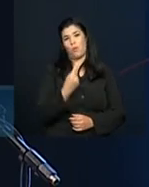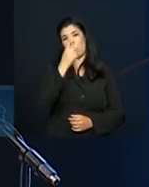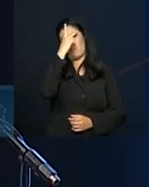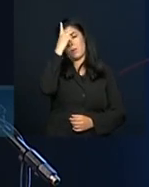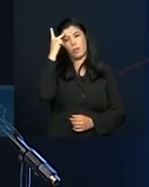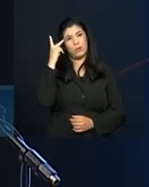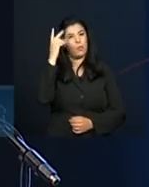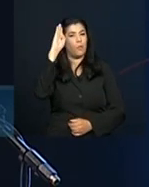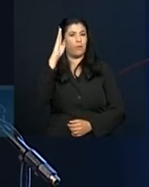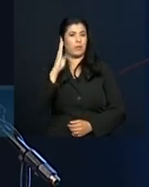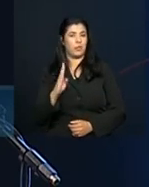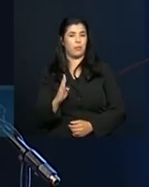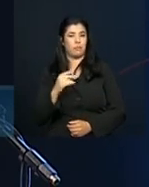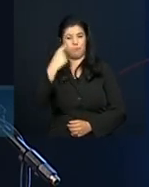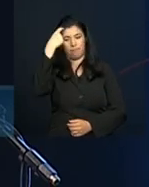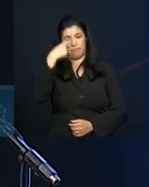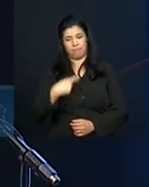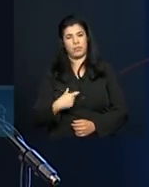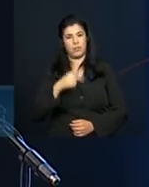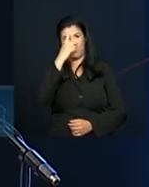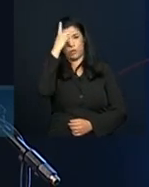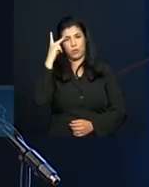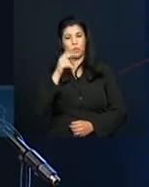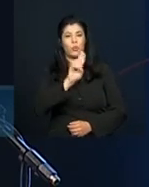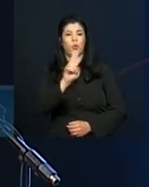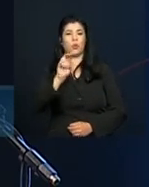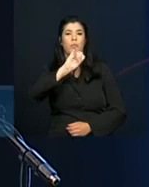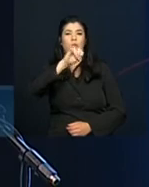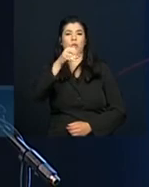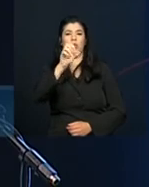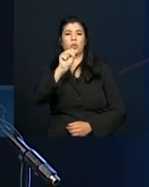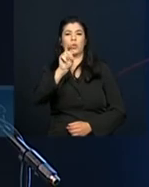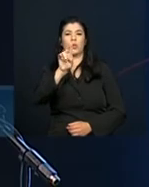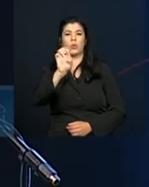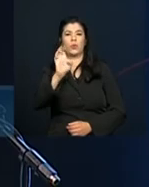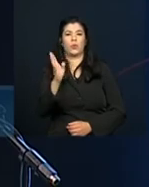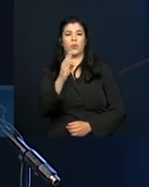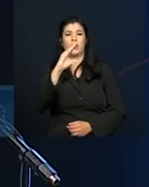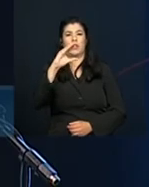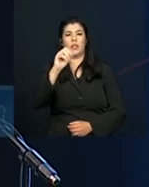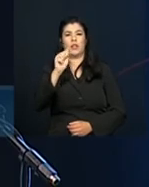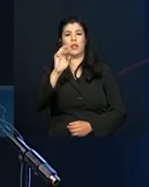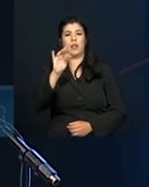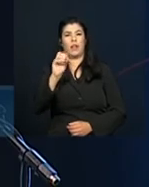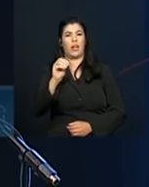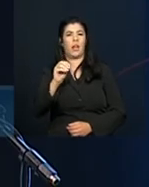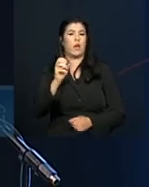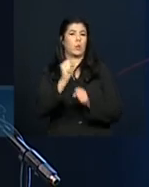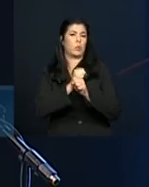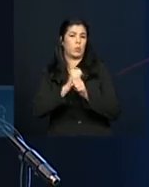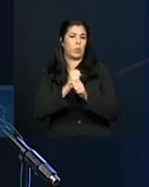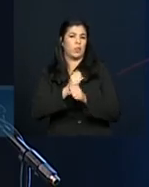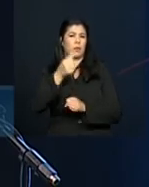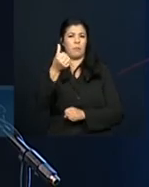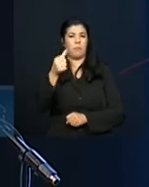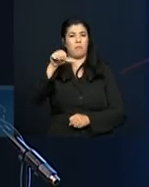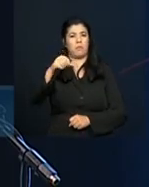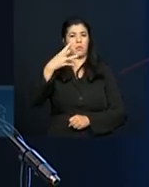um brasileiro nos anos 40, Josué de Castro, imaginou isso, né, no